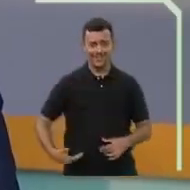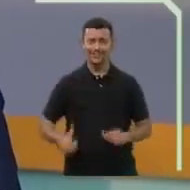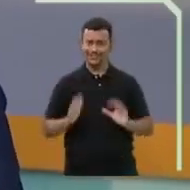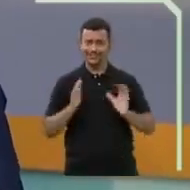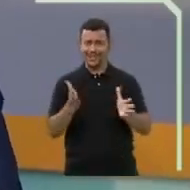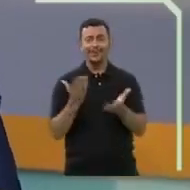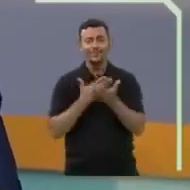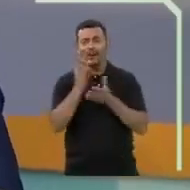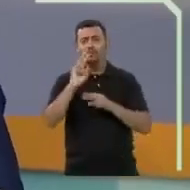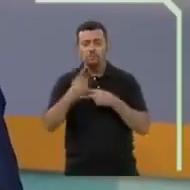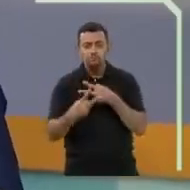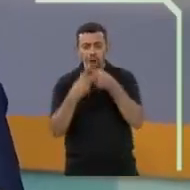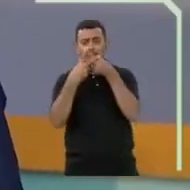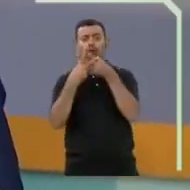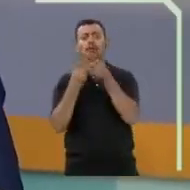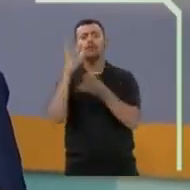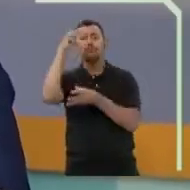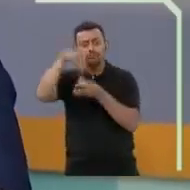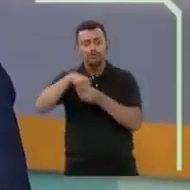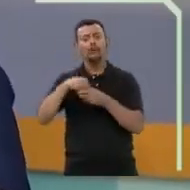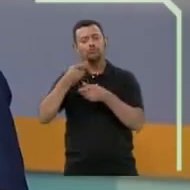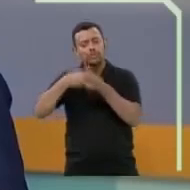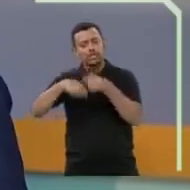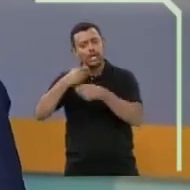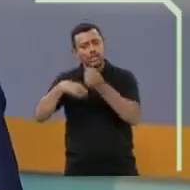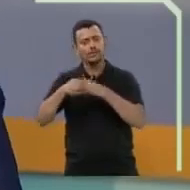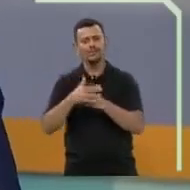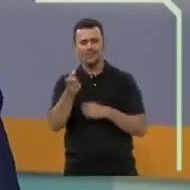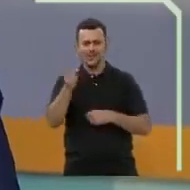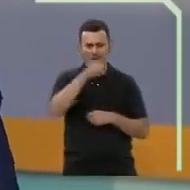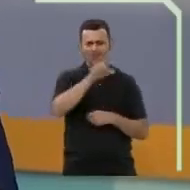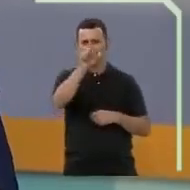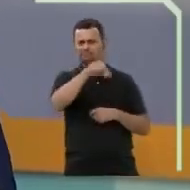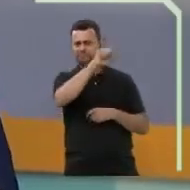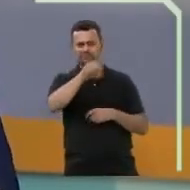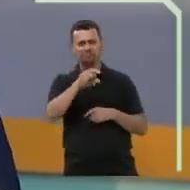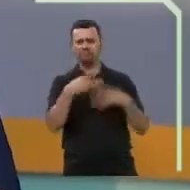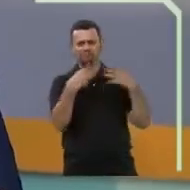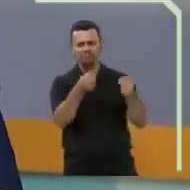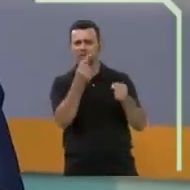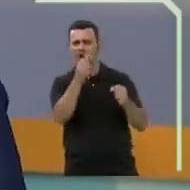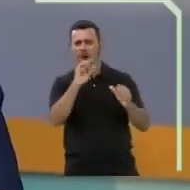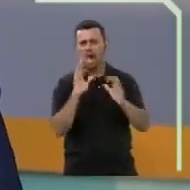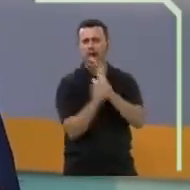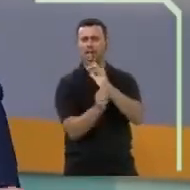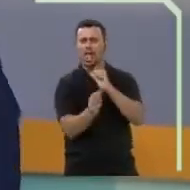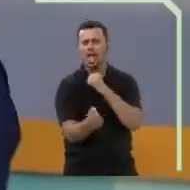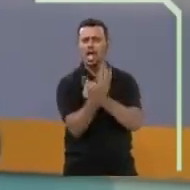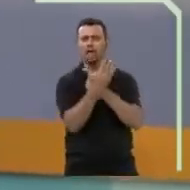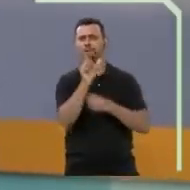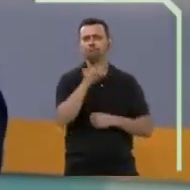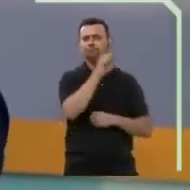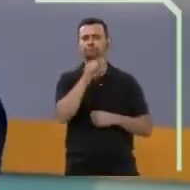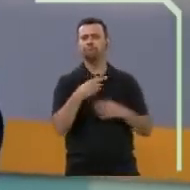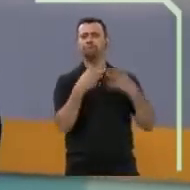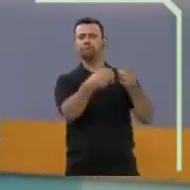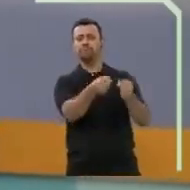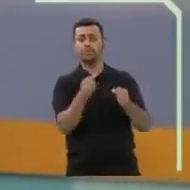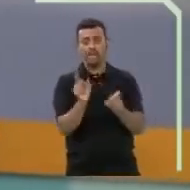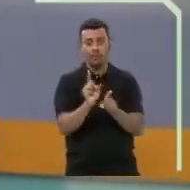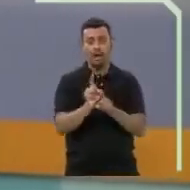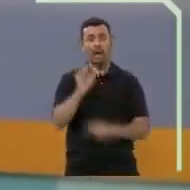prendendo através da prisão administrativa, anulando licitações fraudadas, eliminando privilégios como